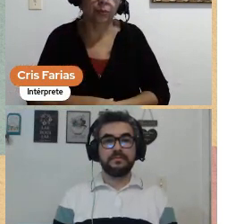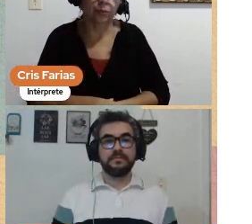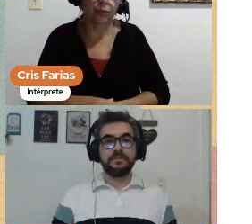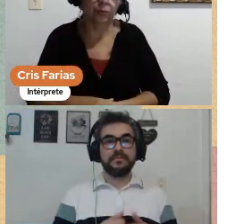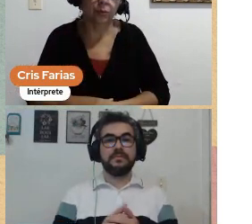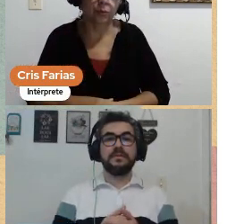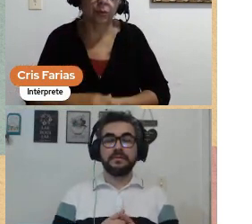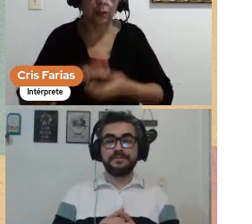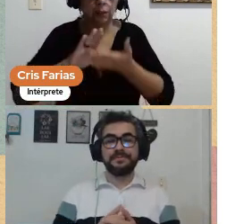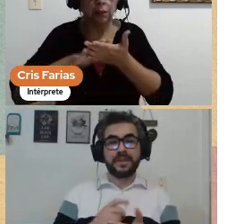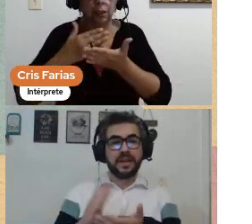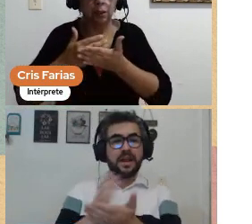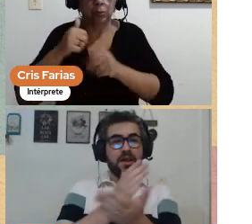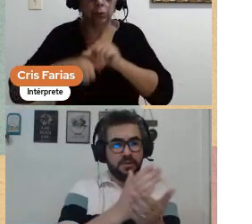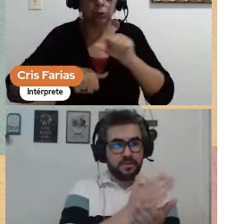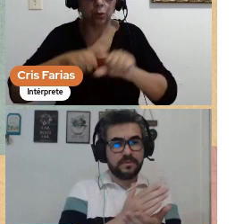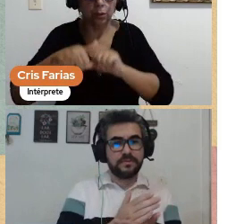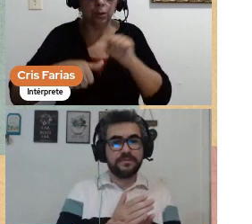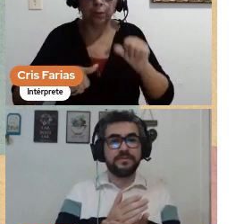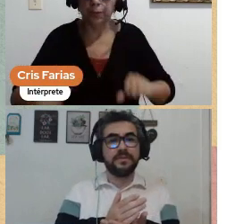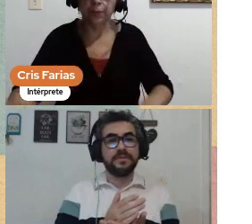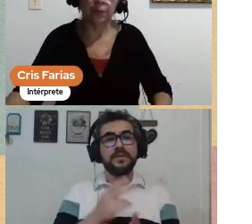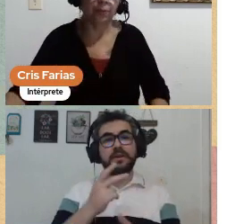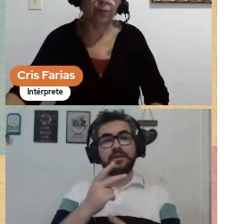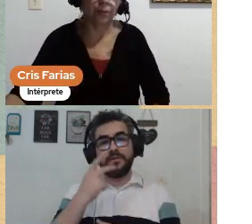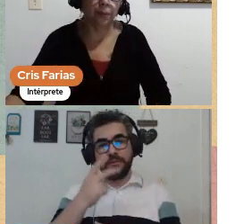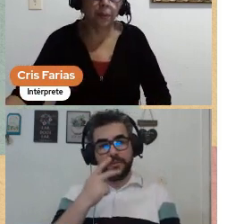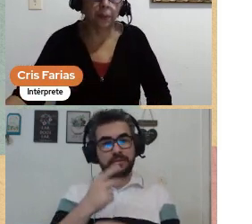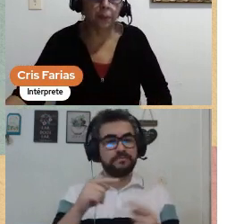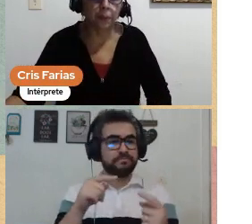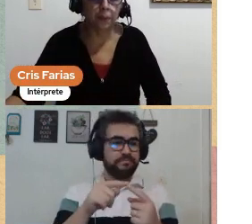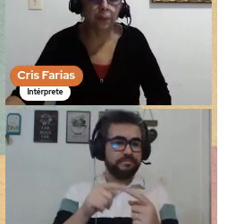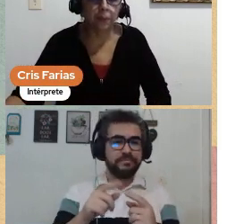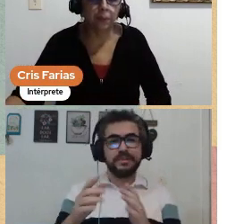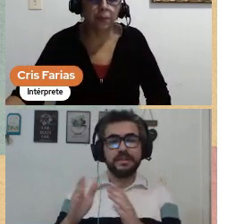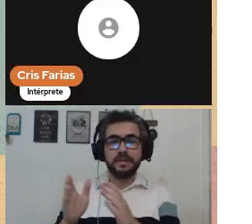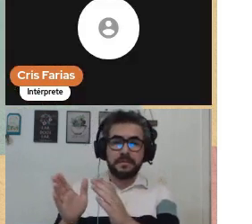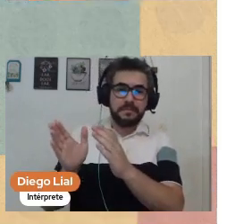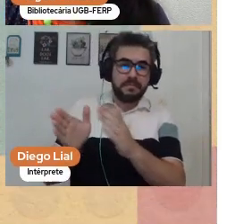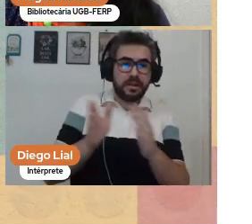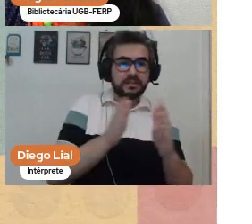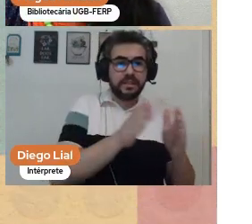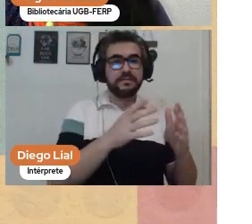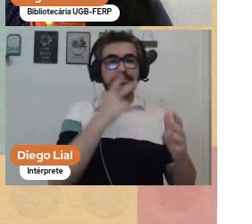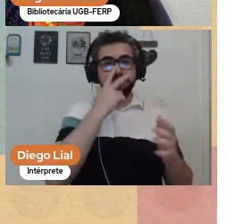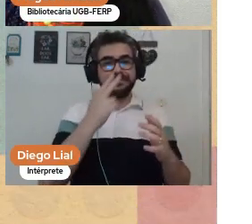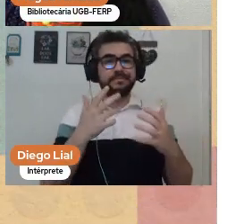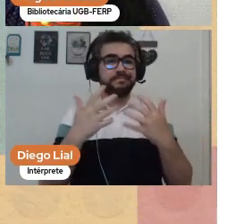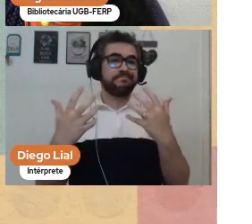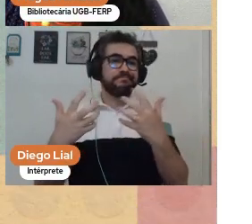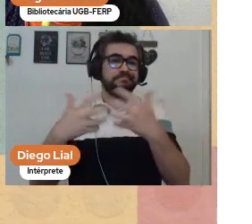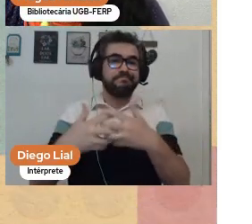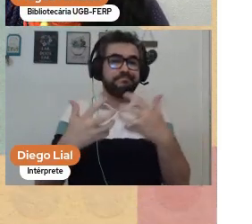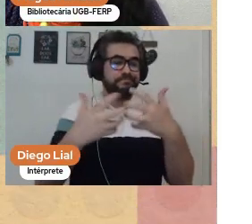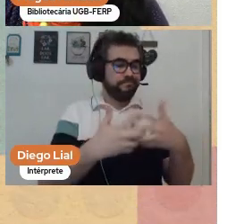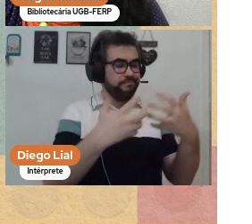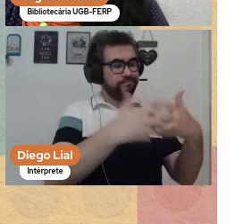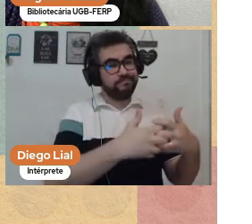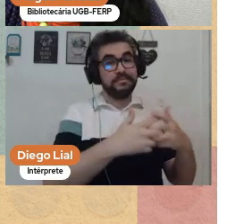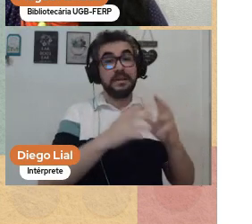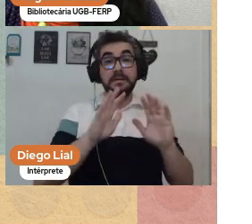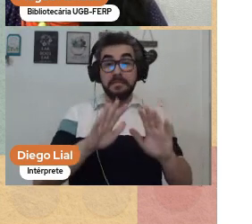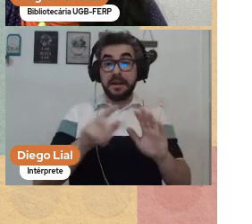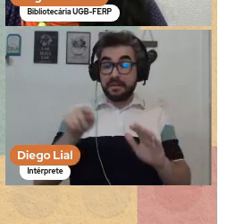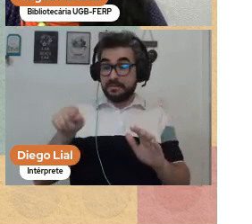intrínsecos, mas eu percebo que são momentos diferentes. Mas quando se fala de processo de digitalização, já tem, né,